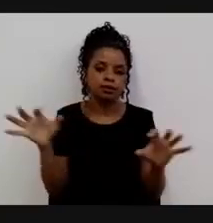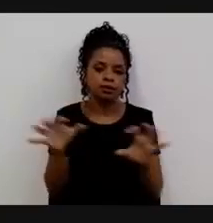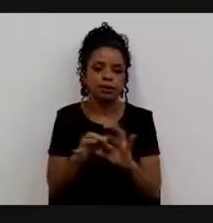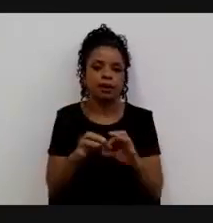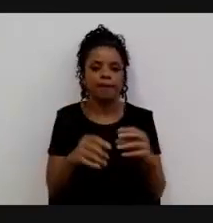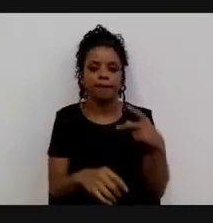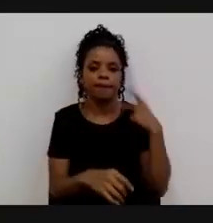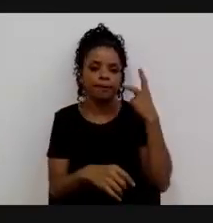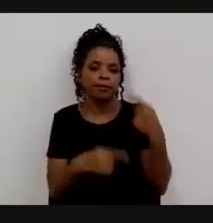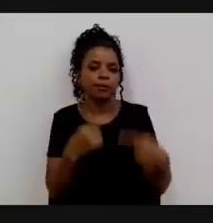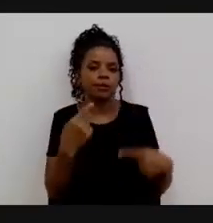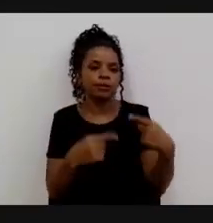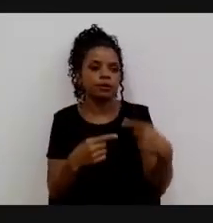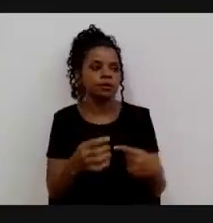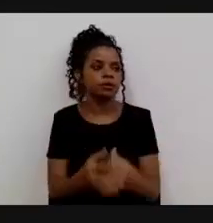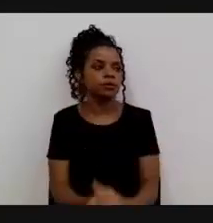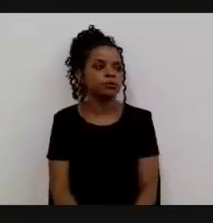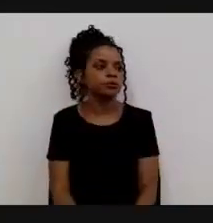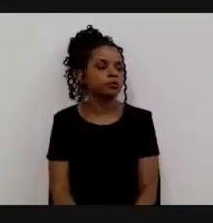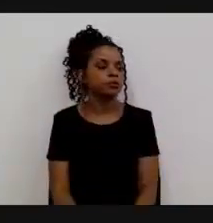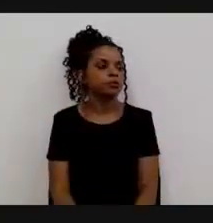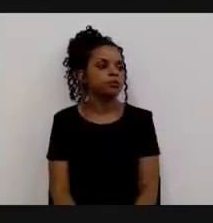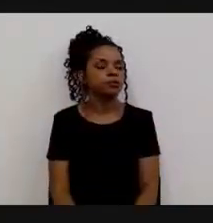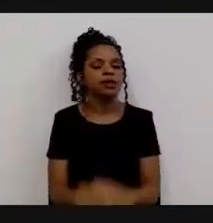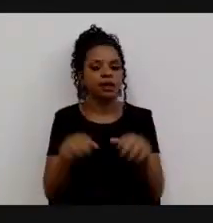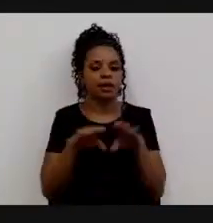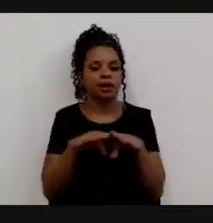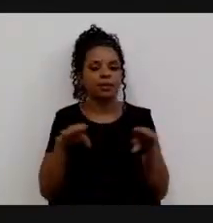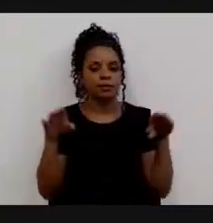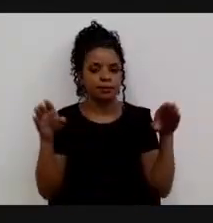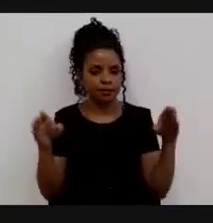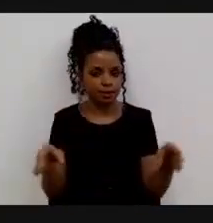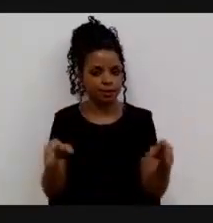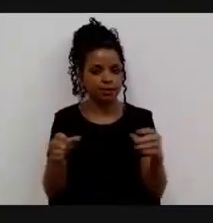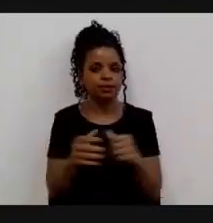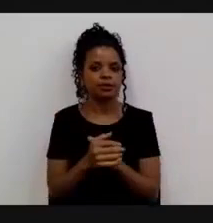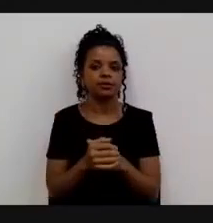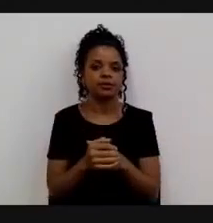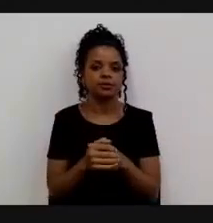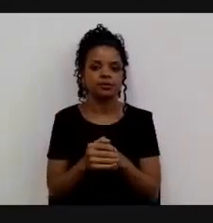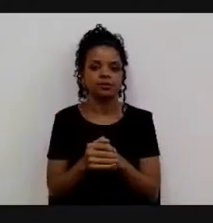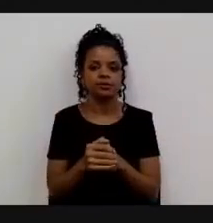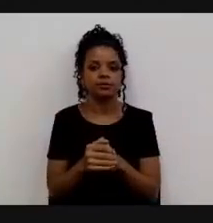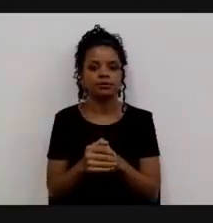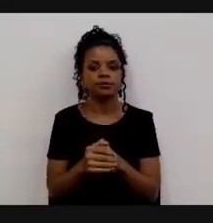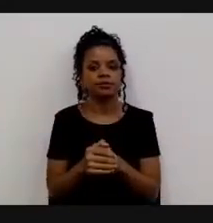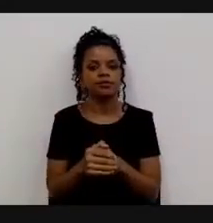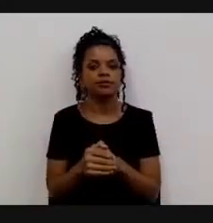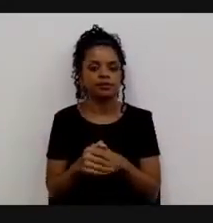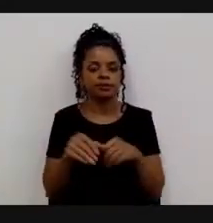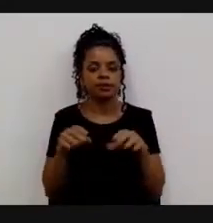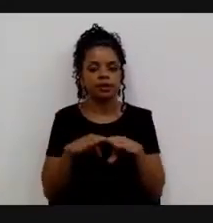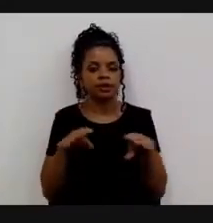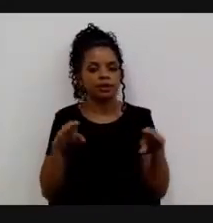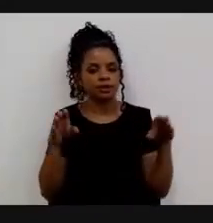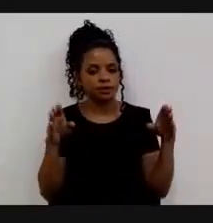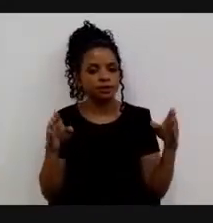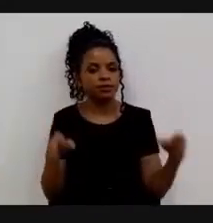Então, agradeço. Esse é o título da mesa? Então, corrigindo, esse é o título da sessão 4 de